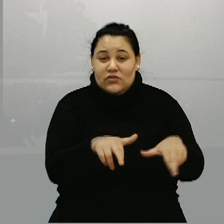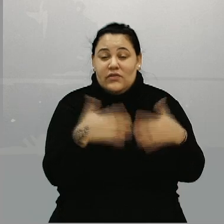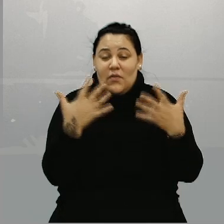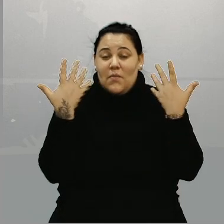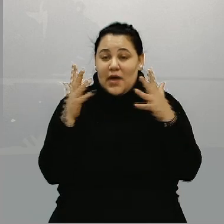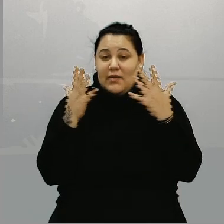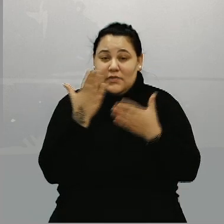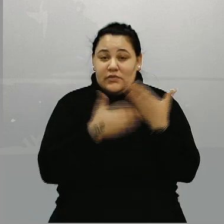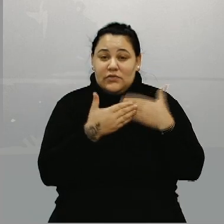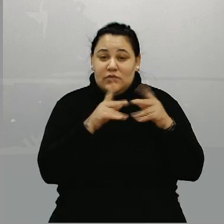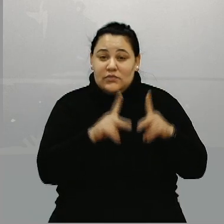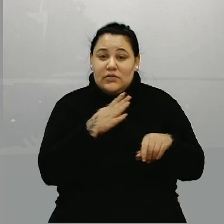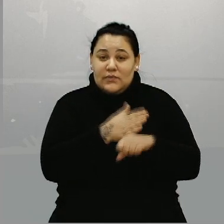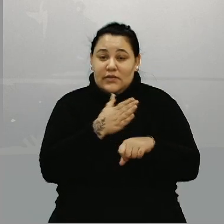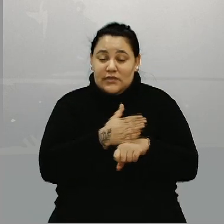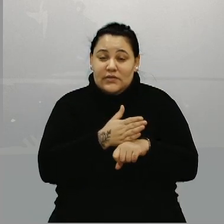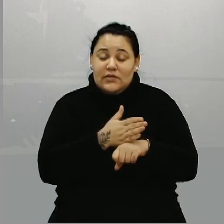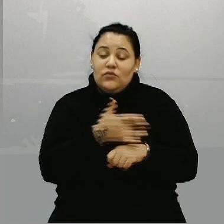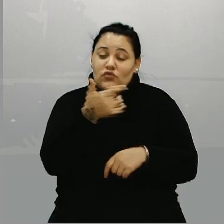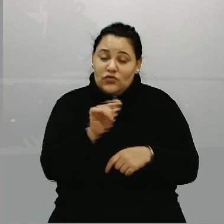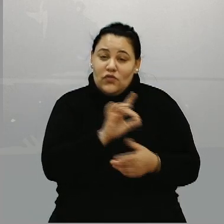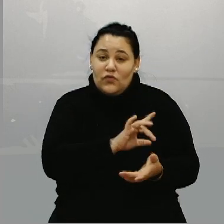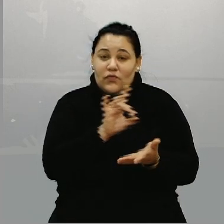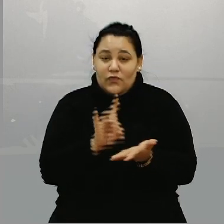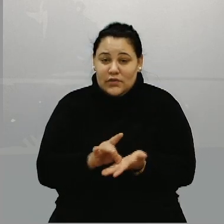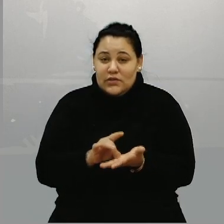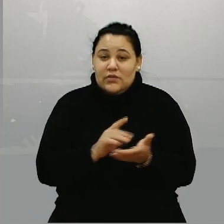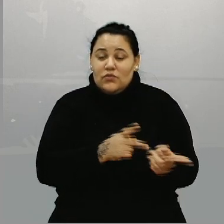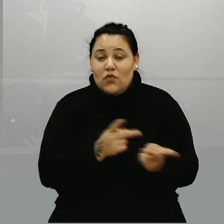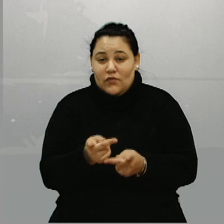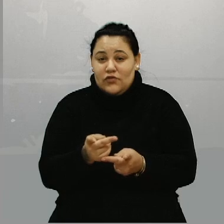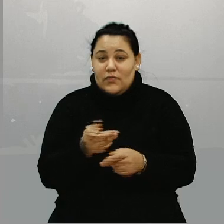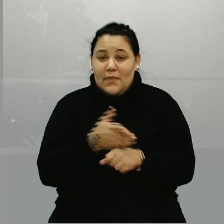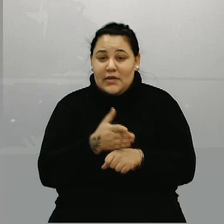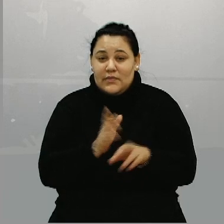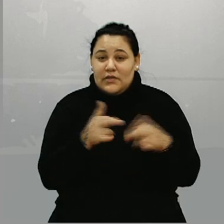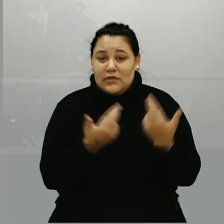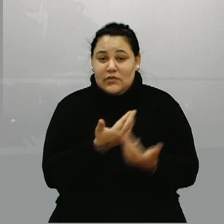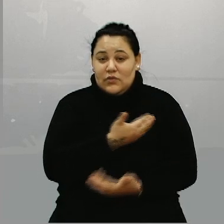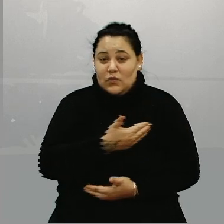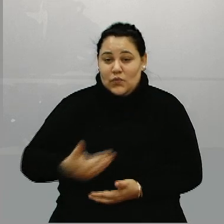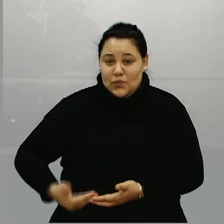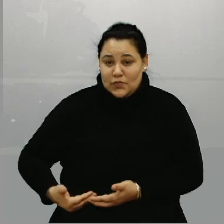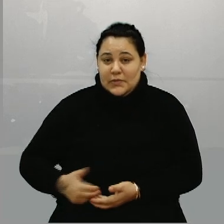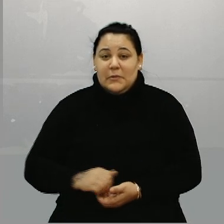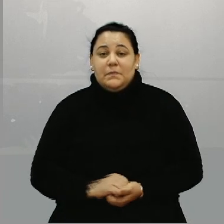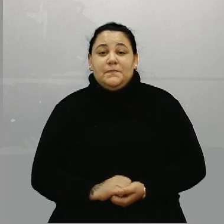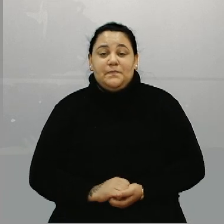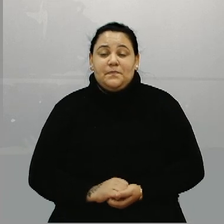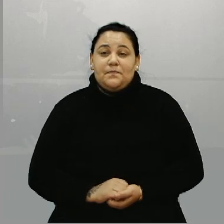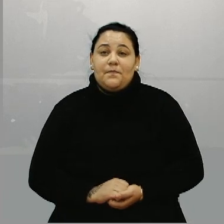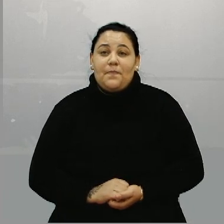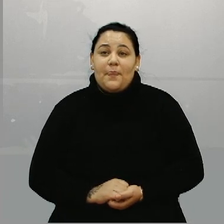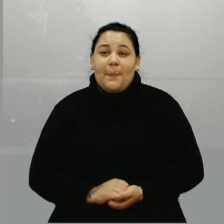todos os envolvidos e reiteramos, então, os convites. Parece importante a audiência pública. Mas